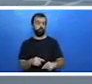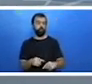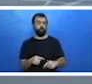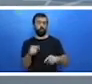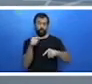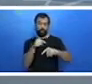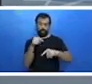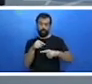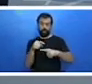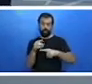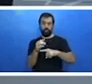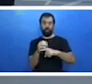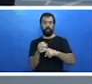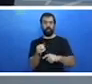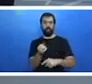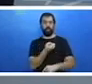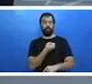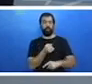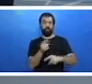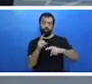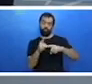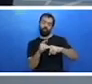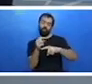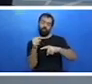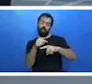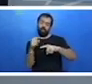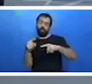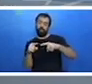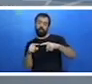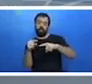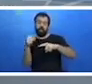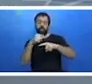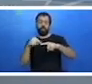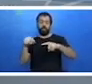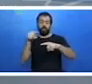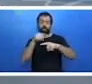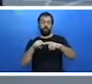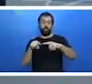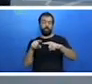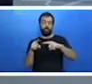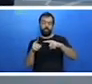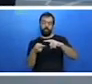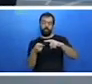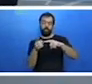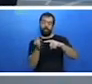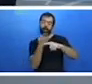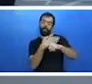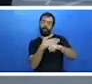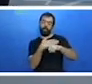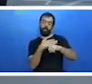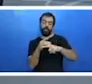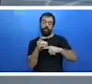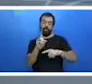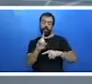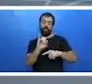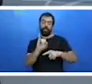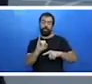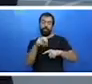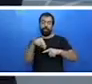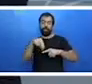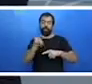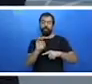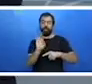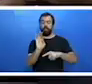parte decimal, que vem após a vírgula. Veja isso no número que representa a temperatura de Porto